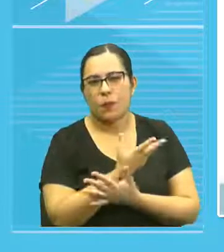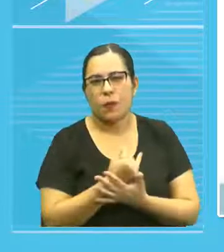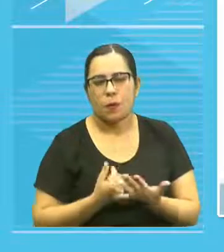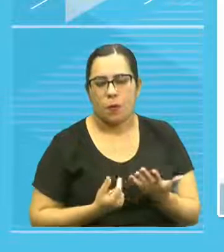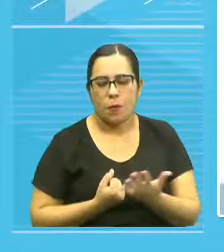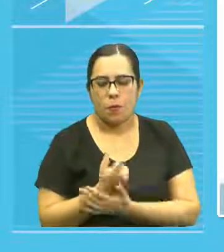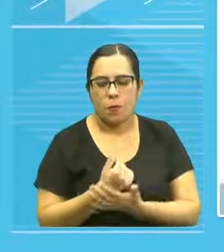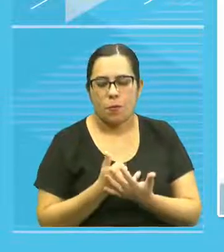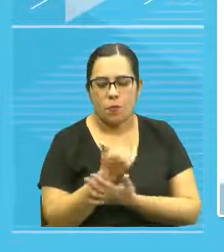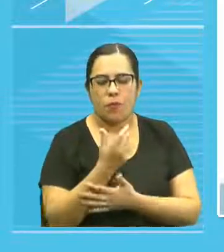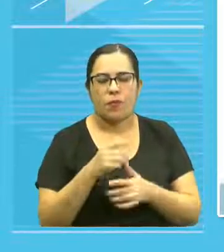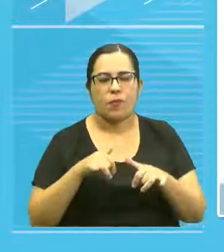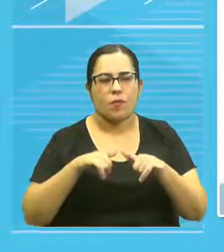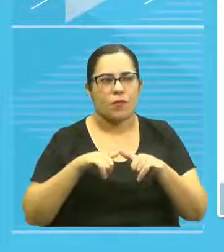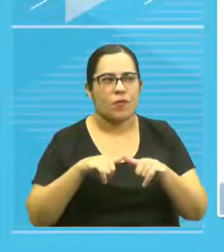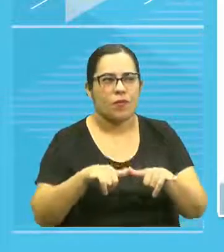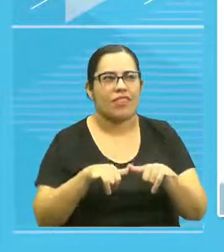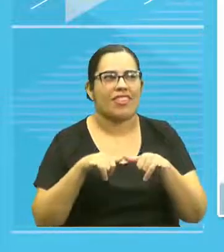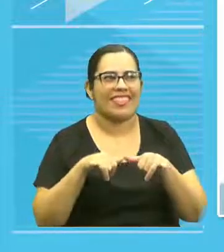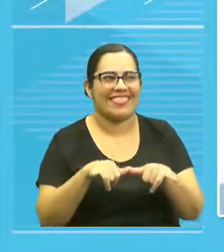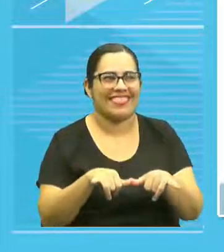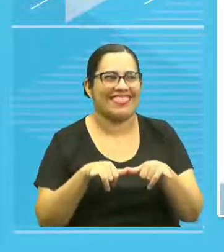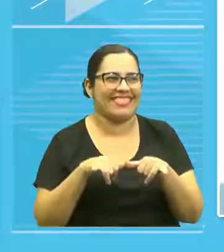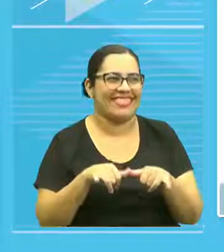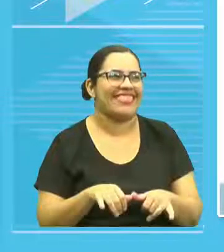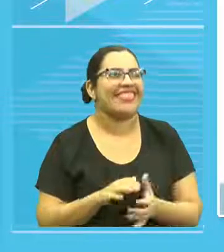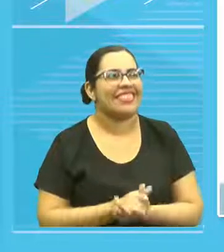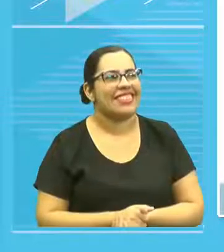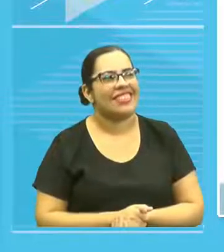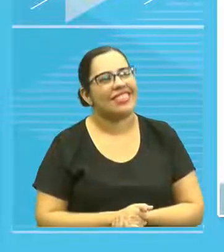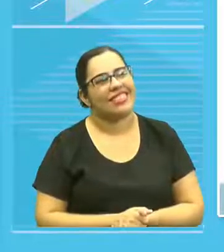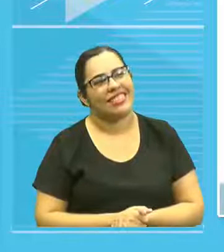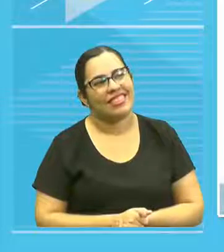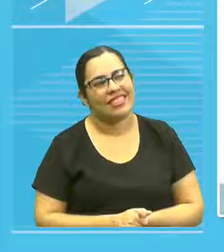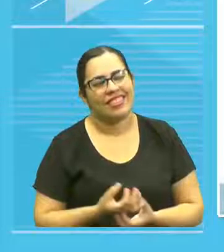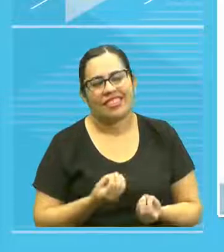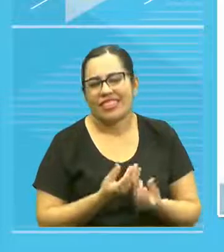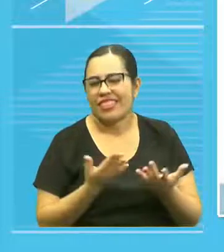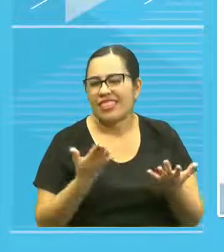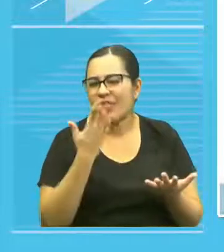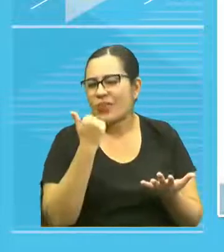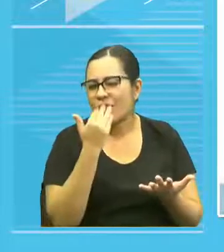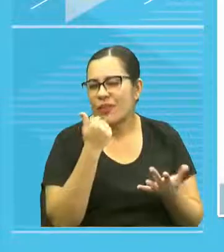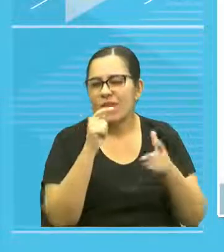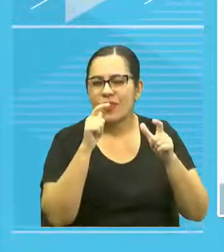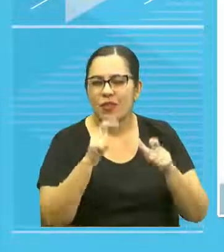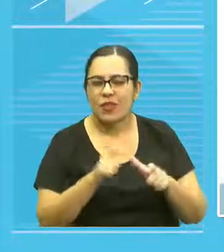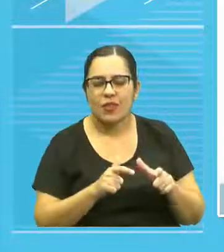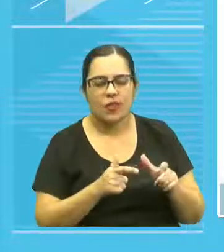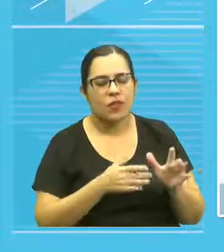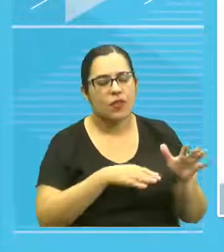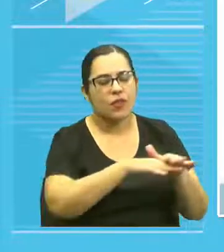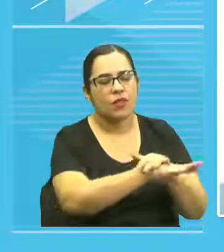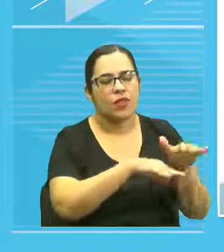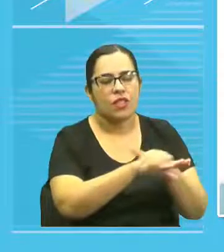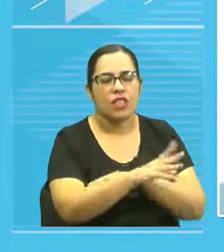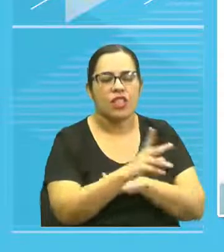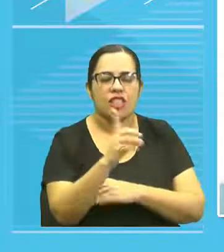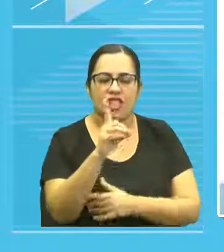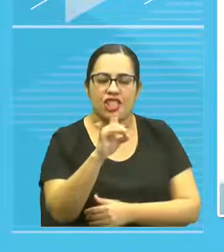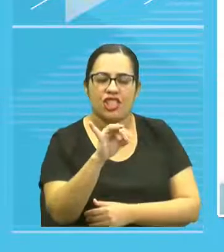faz as compras no final do mês com fé em Deus aí tijolos senhor botou os alimentos na despensa ou na